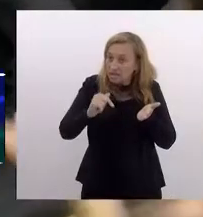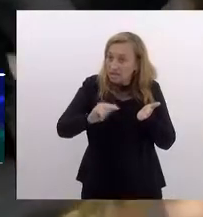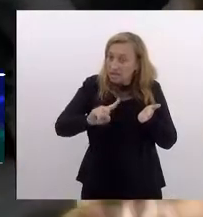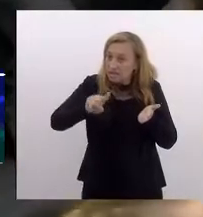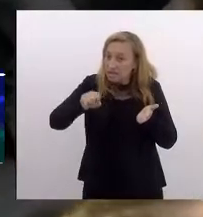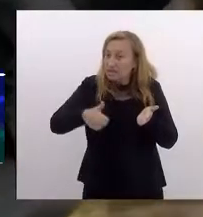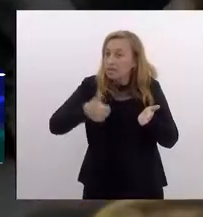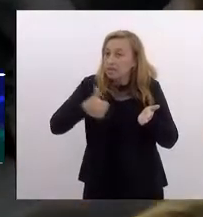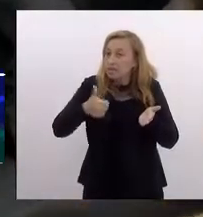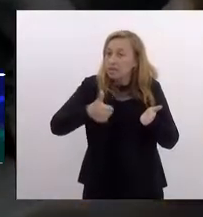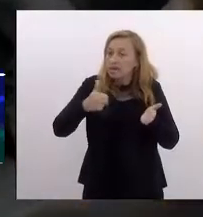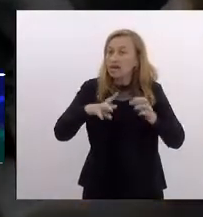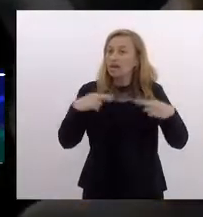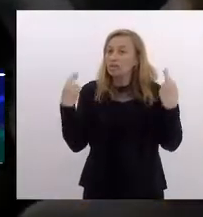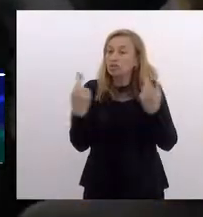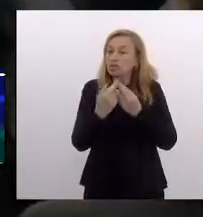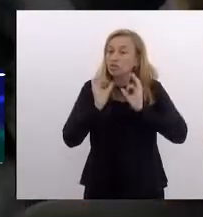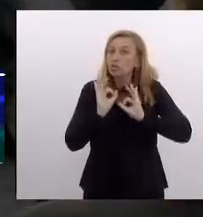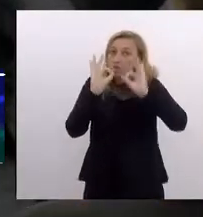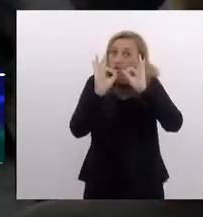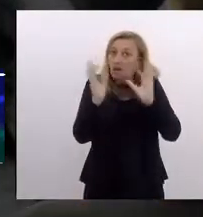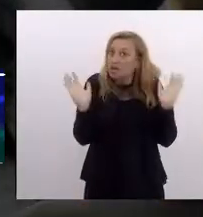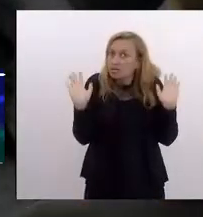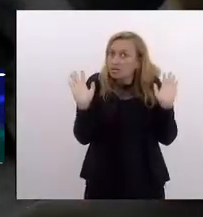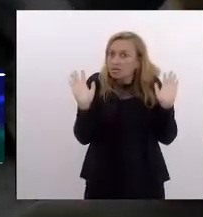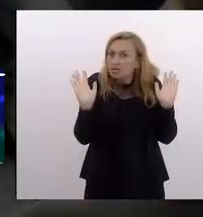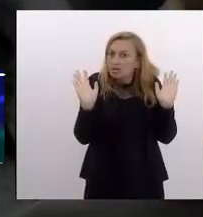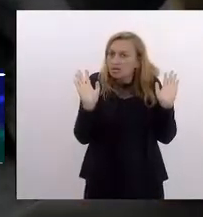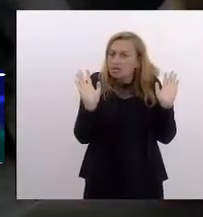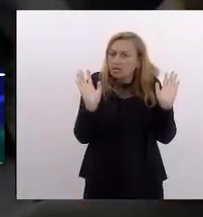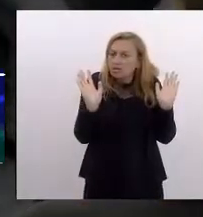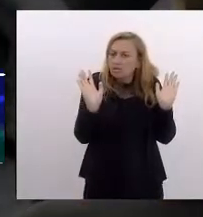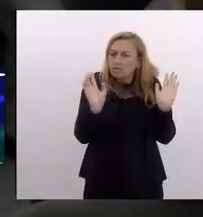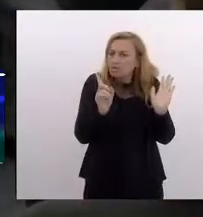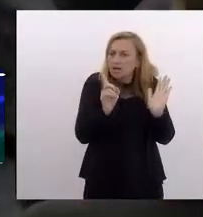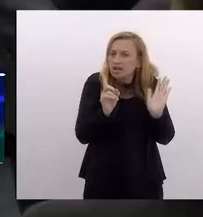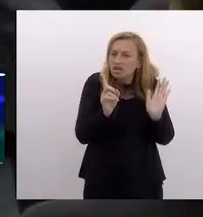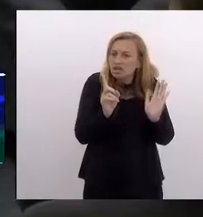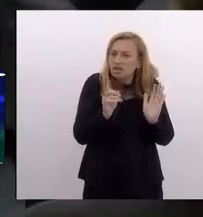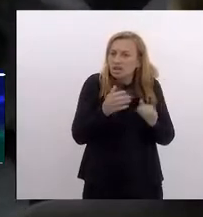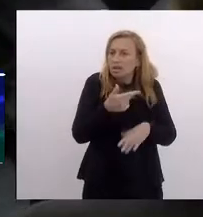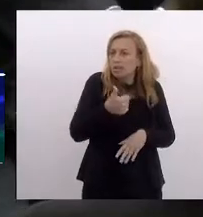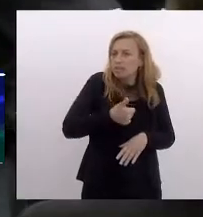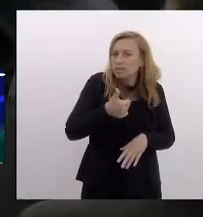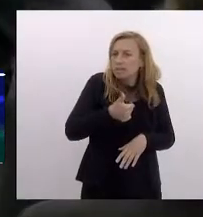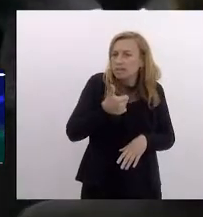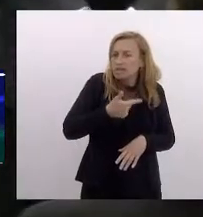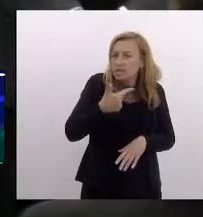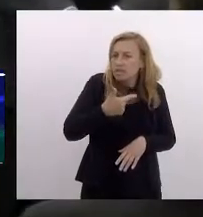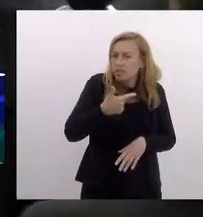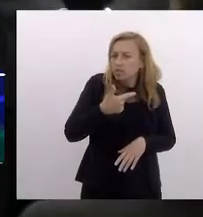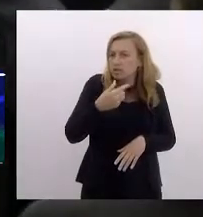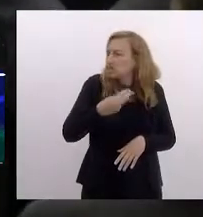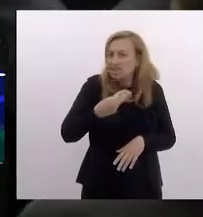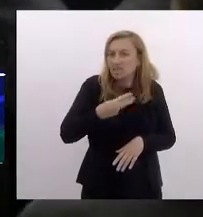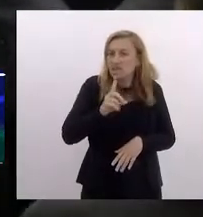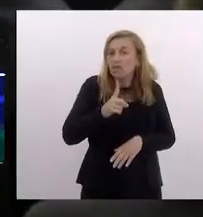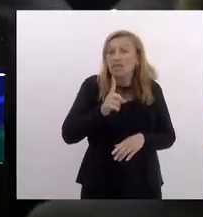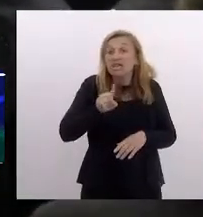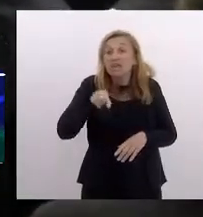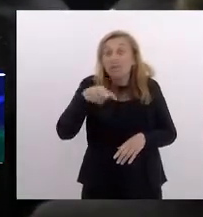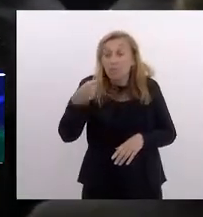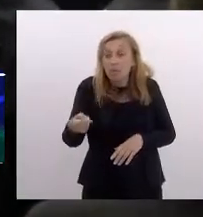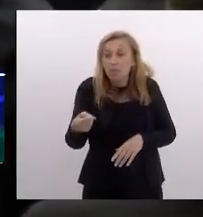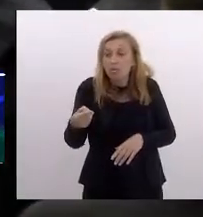na primeira Extraordinária na primeira estou de nada não é entrou na segunda nem na terceira sua presente é logo após